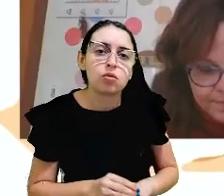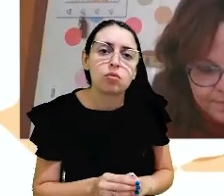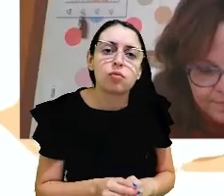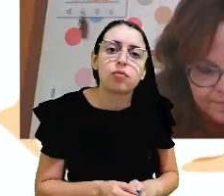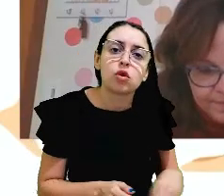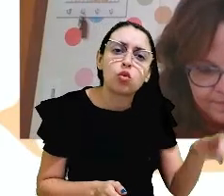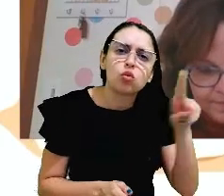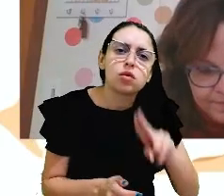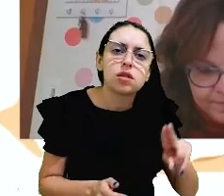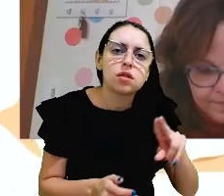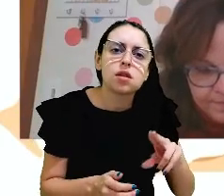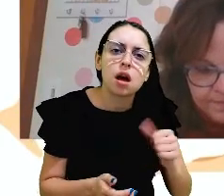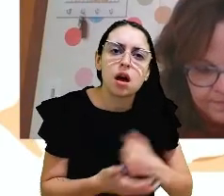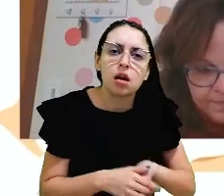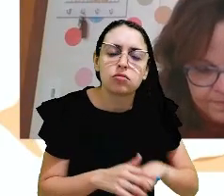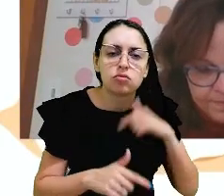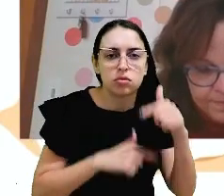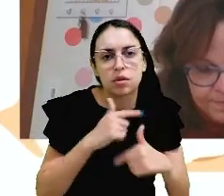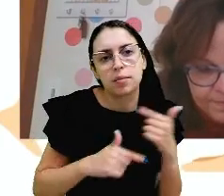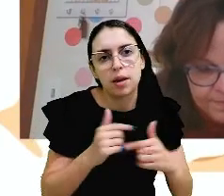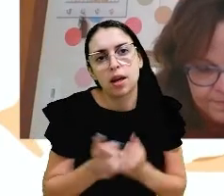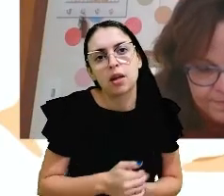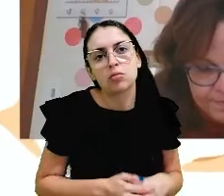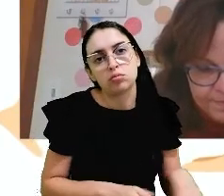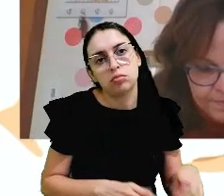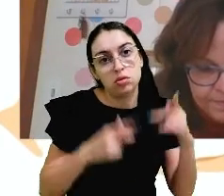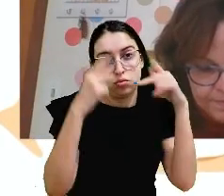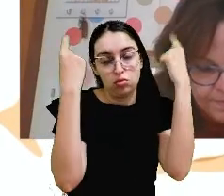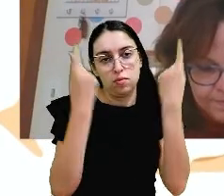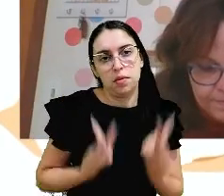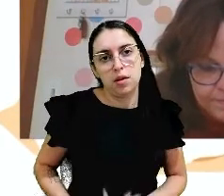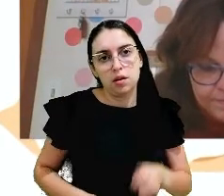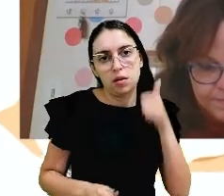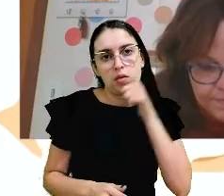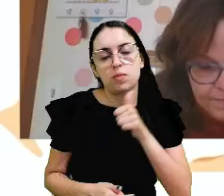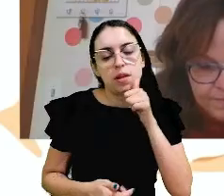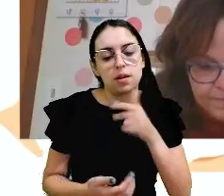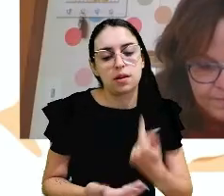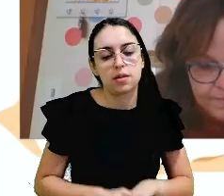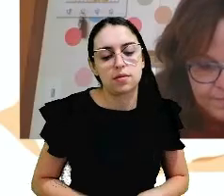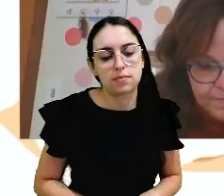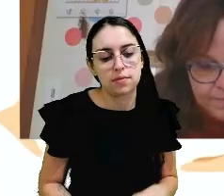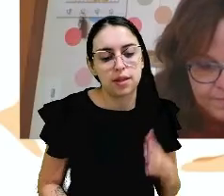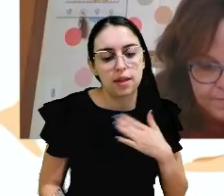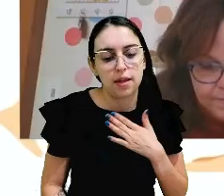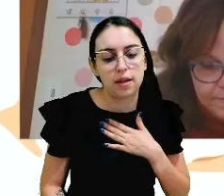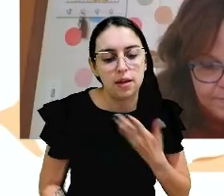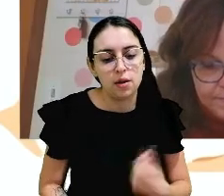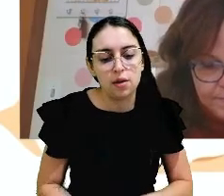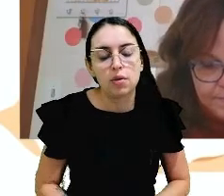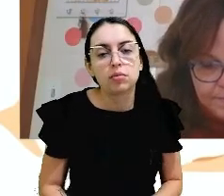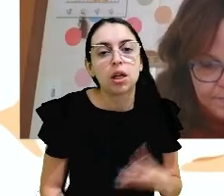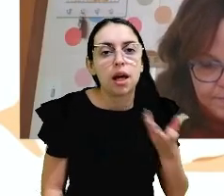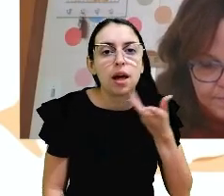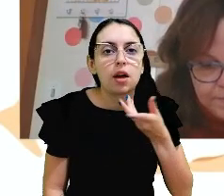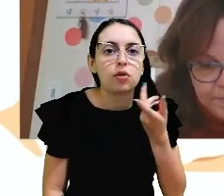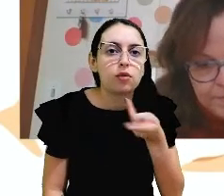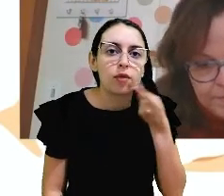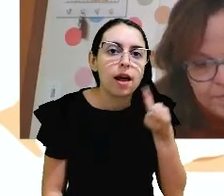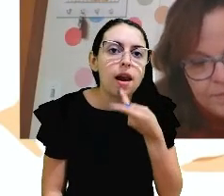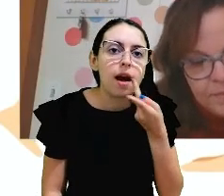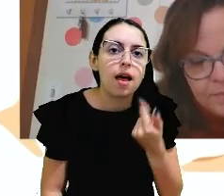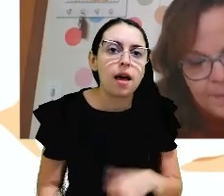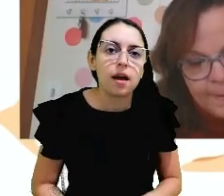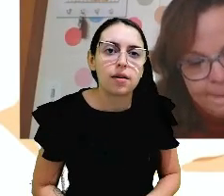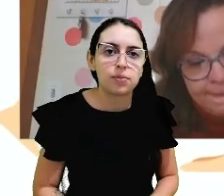outra prestação de serviço mais humano às mulheres. Eu queria começar minha fala falando